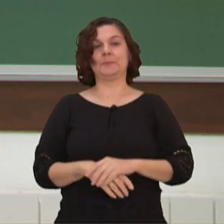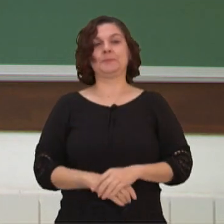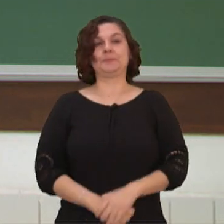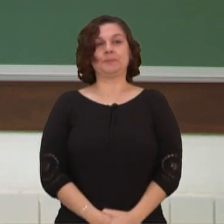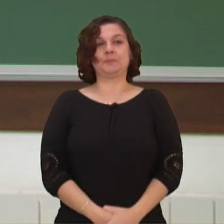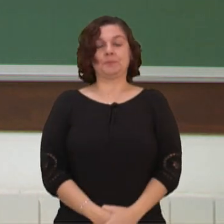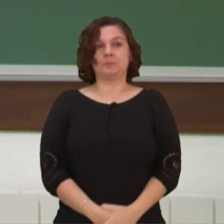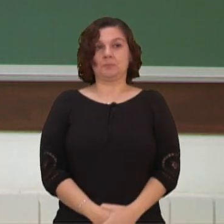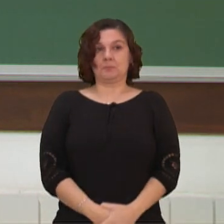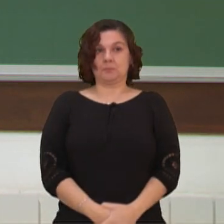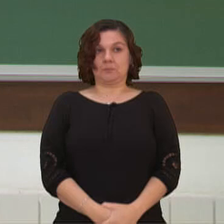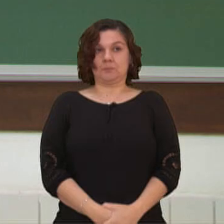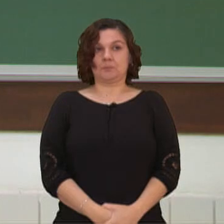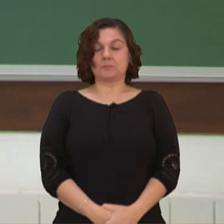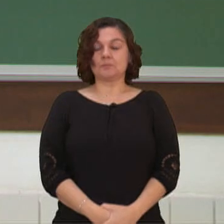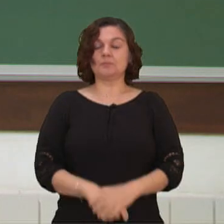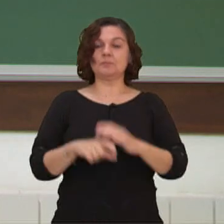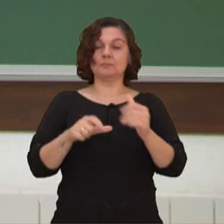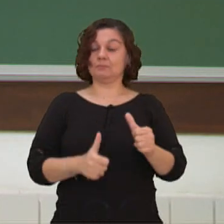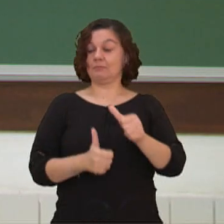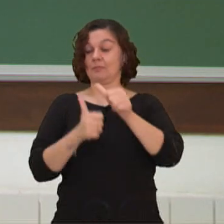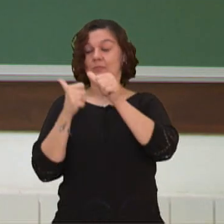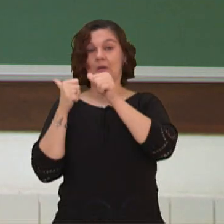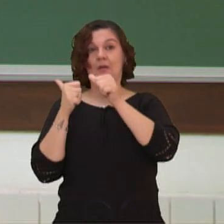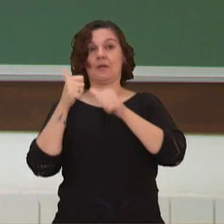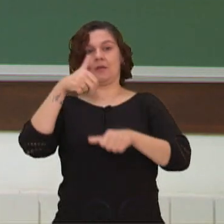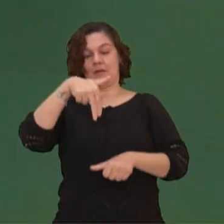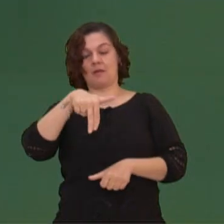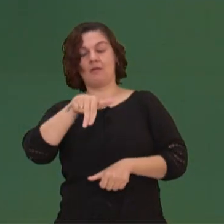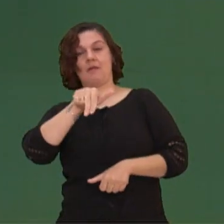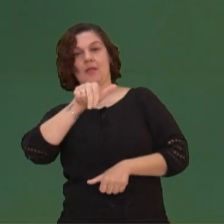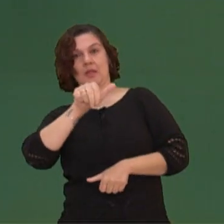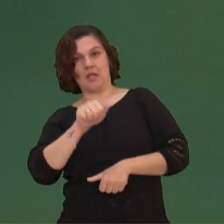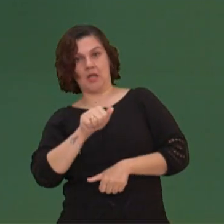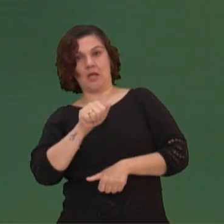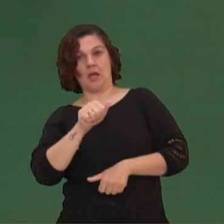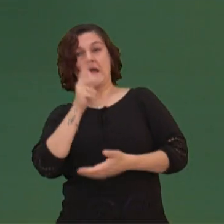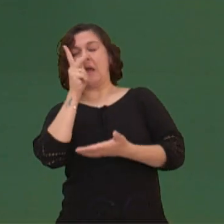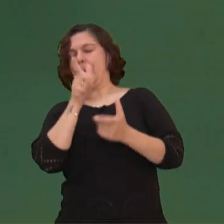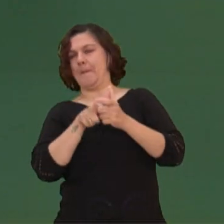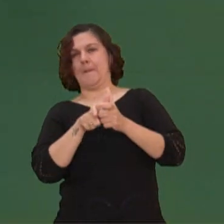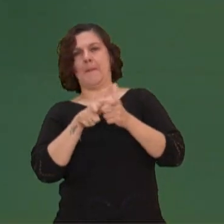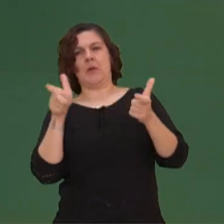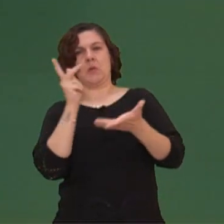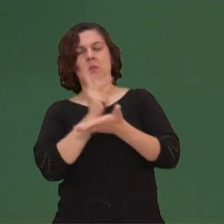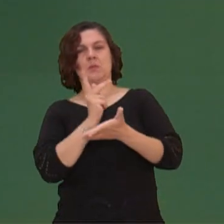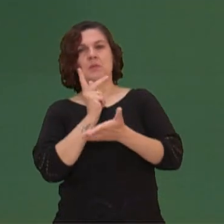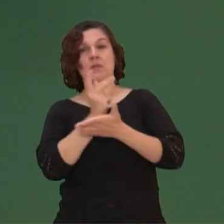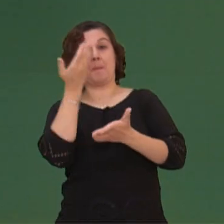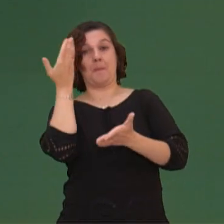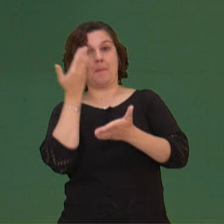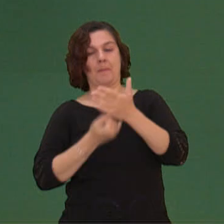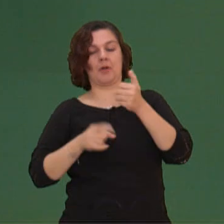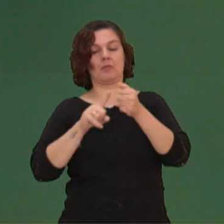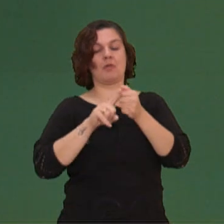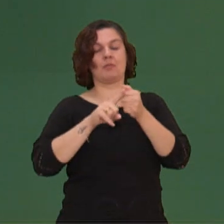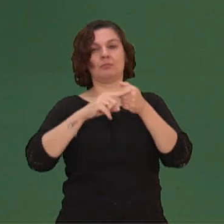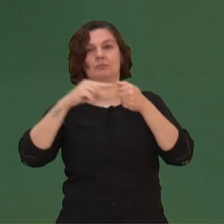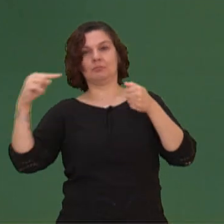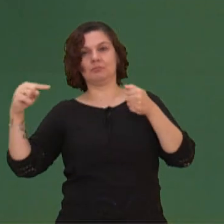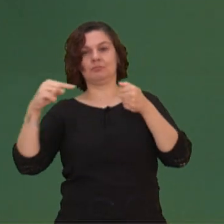Olá. No caso do sódio, ele tem tendência a perder elétrons. Portanto, ele fica